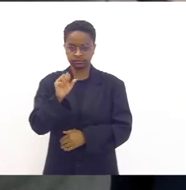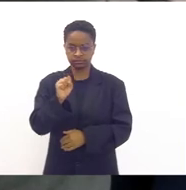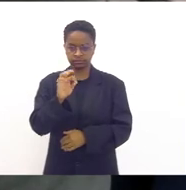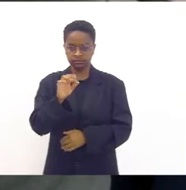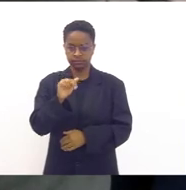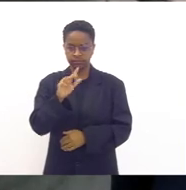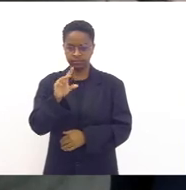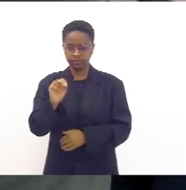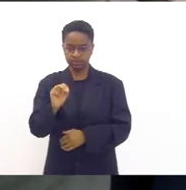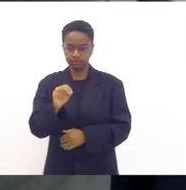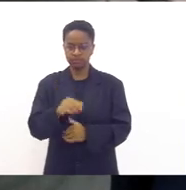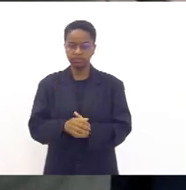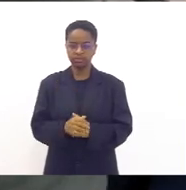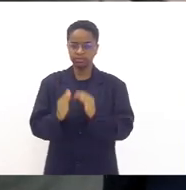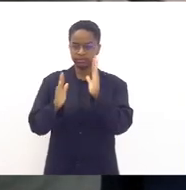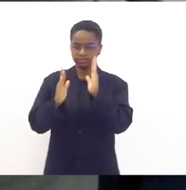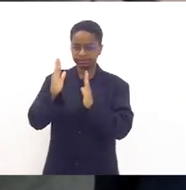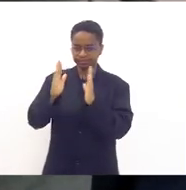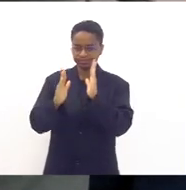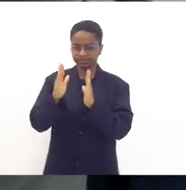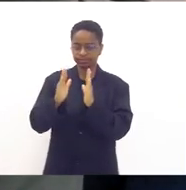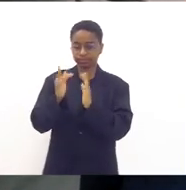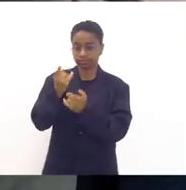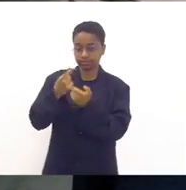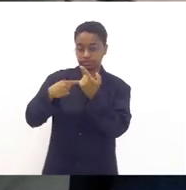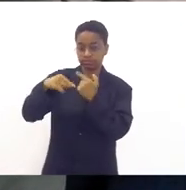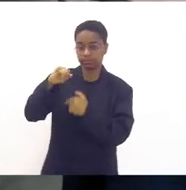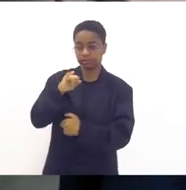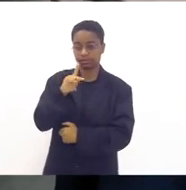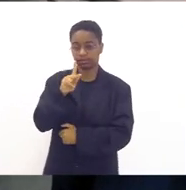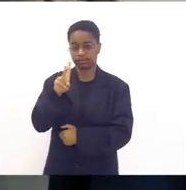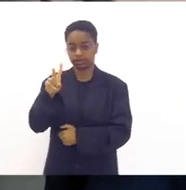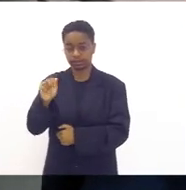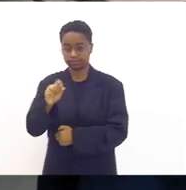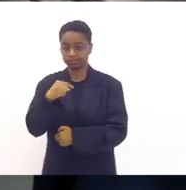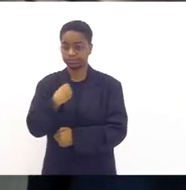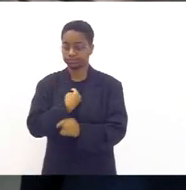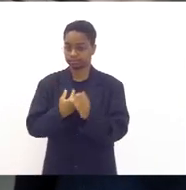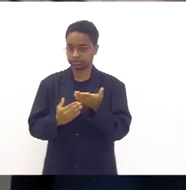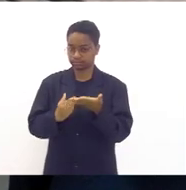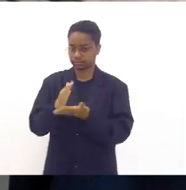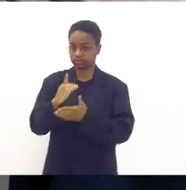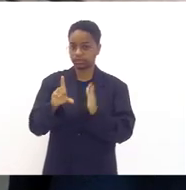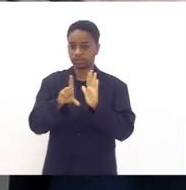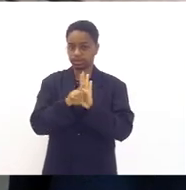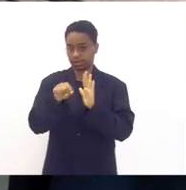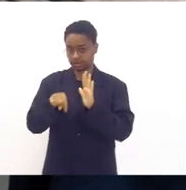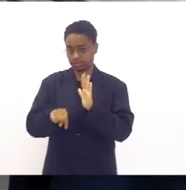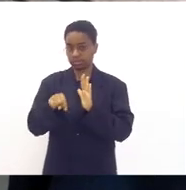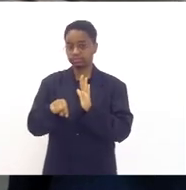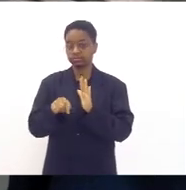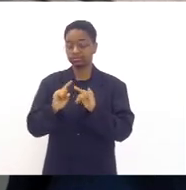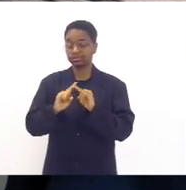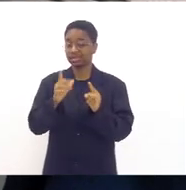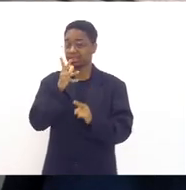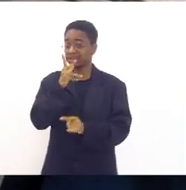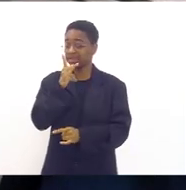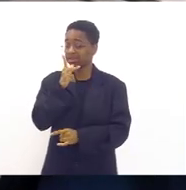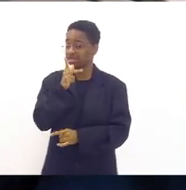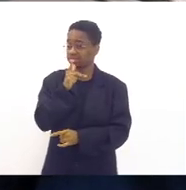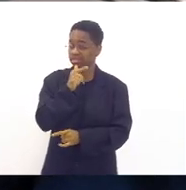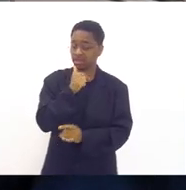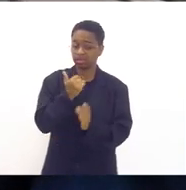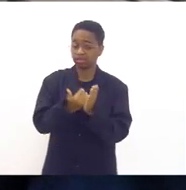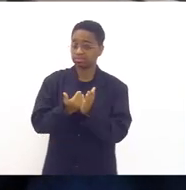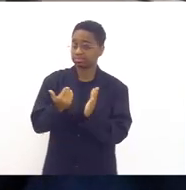o Recupera IPVA foi uma lei que nós aprovamos aqui. Custou muito a ser implantado,